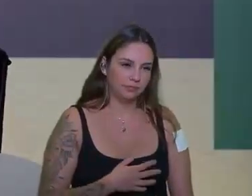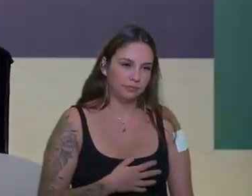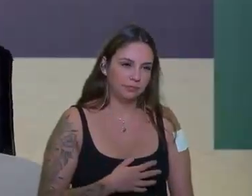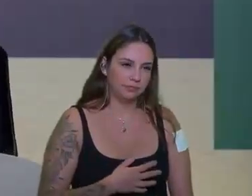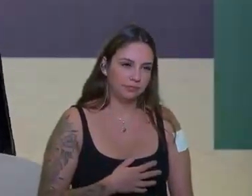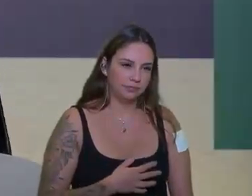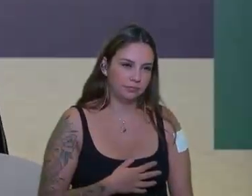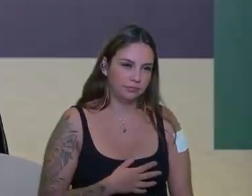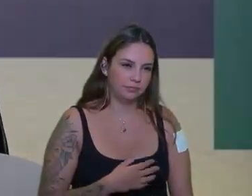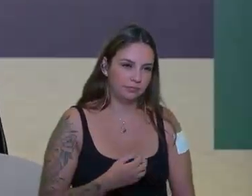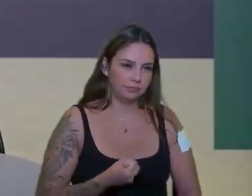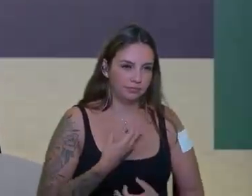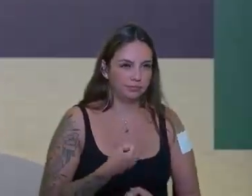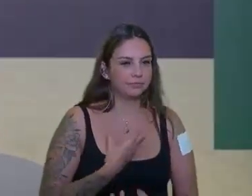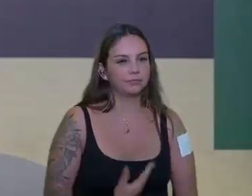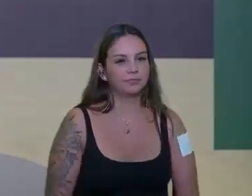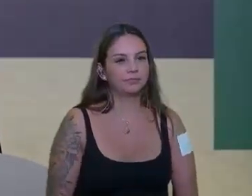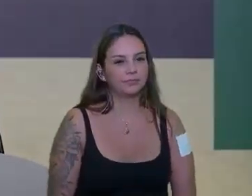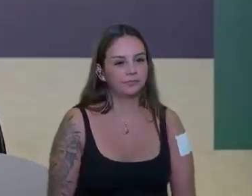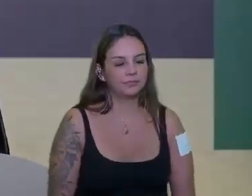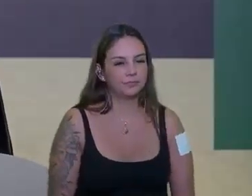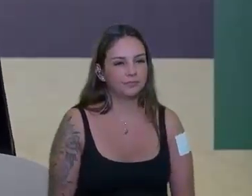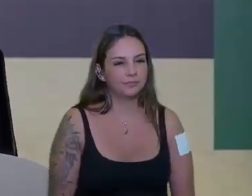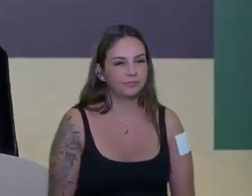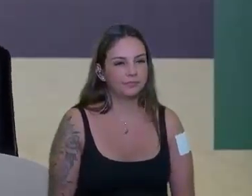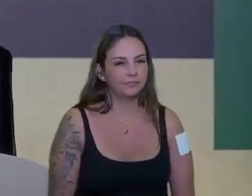verso branco e livre. Acho que é isso.